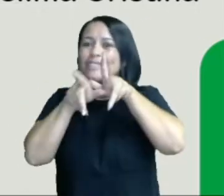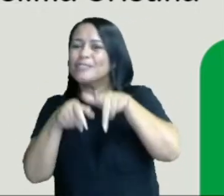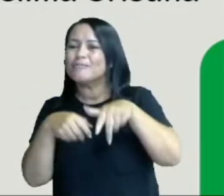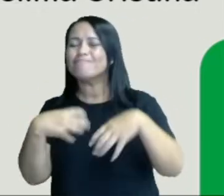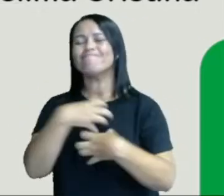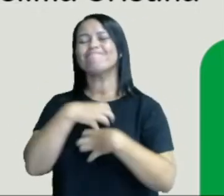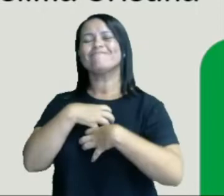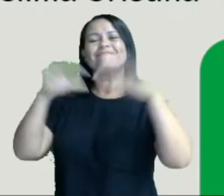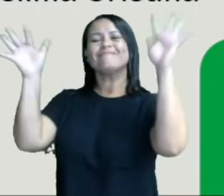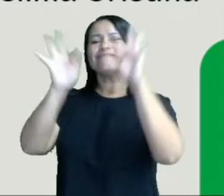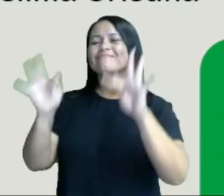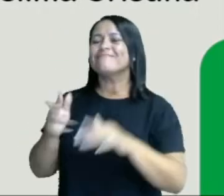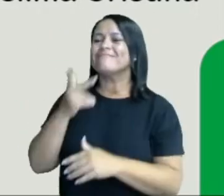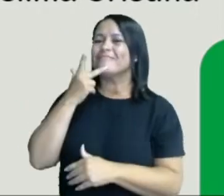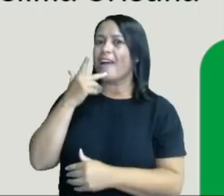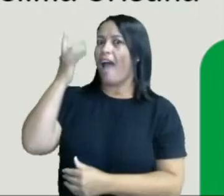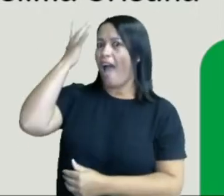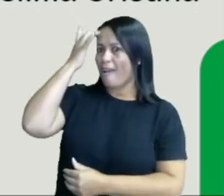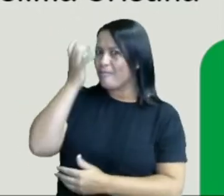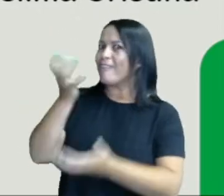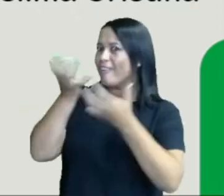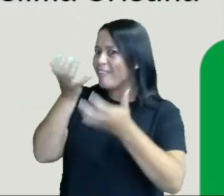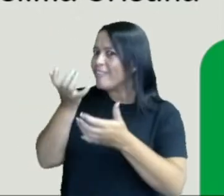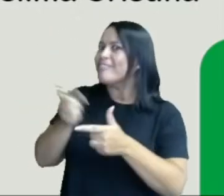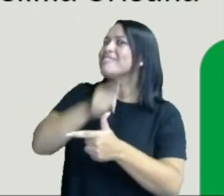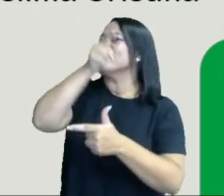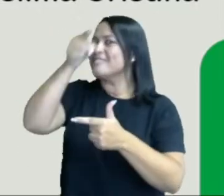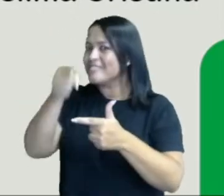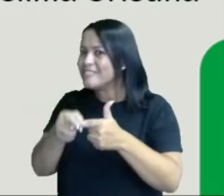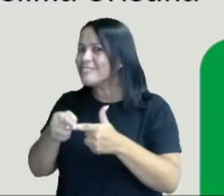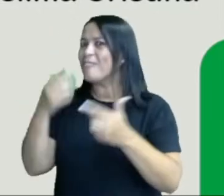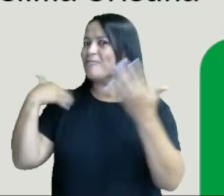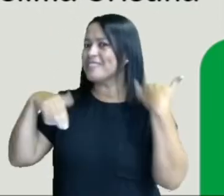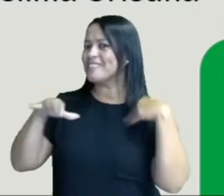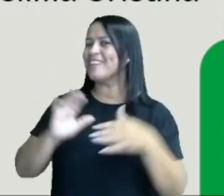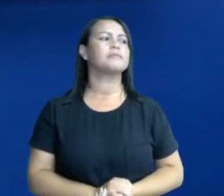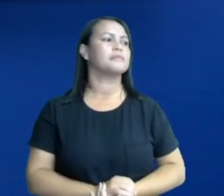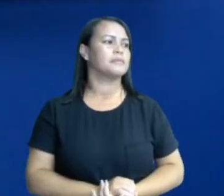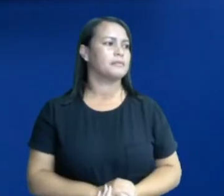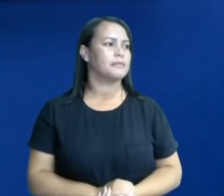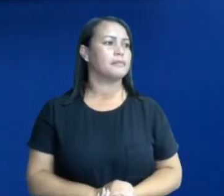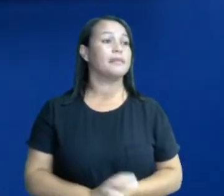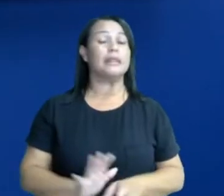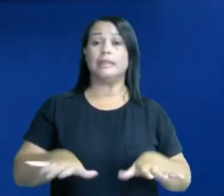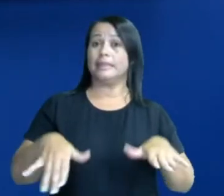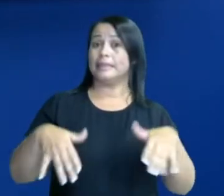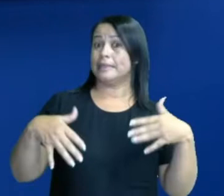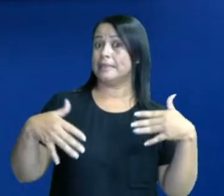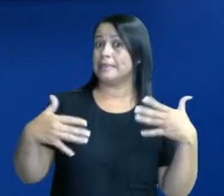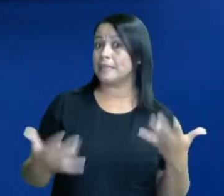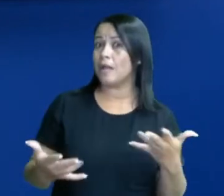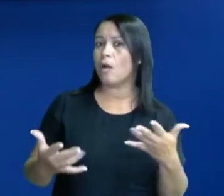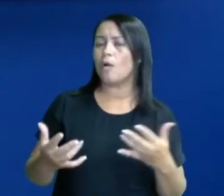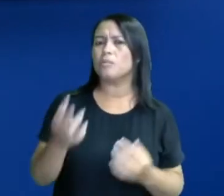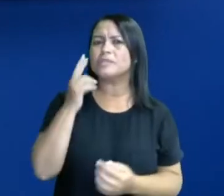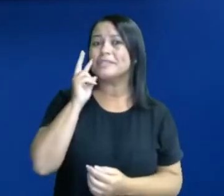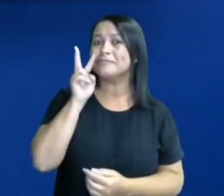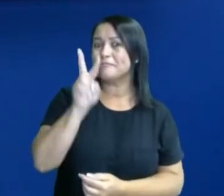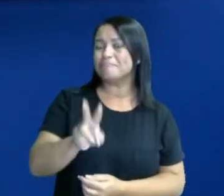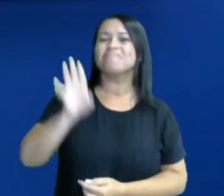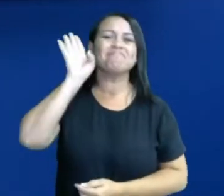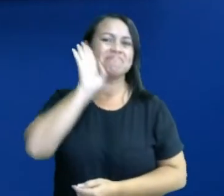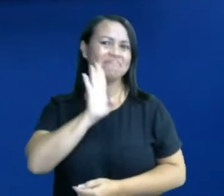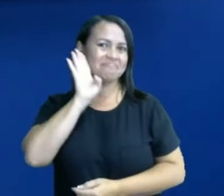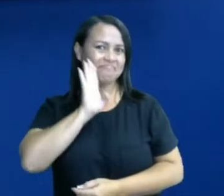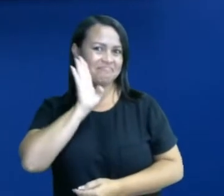tão feliz que falou: "Amanhã quero ir mais um passeio desses." Então, viram como foi bacana